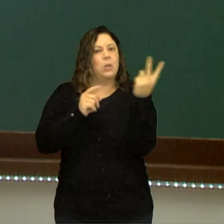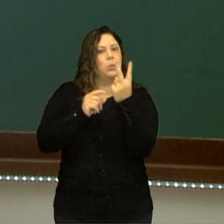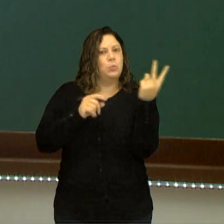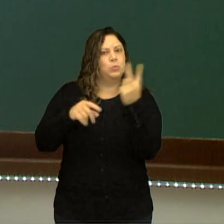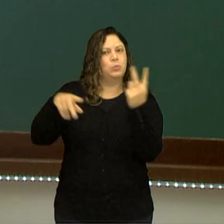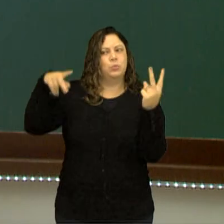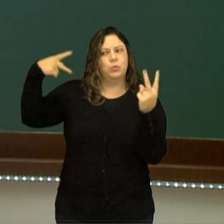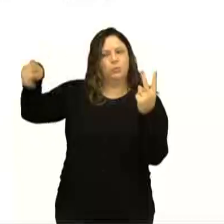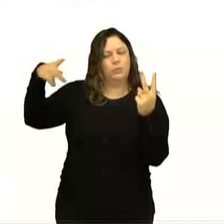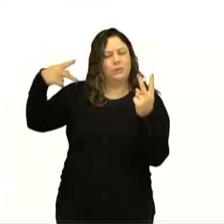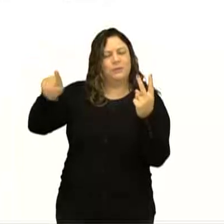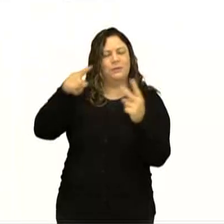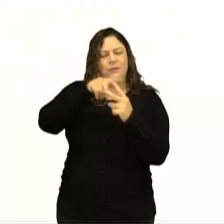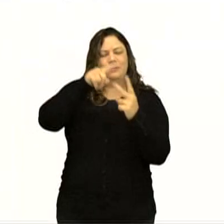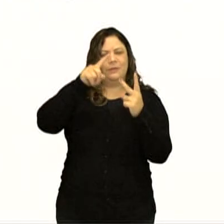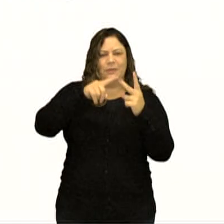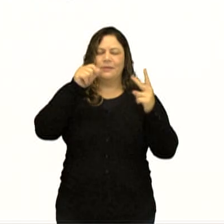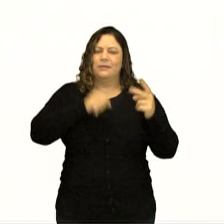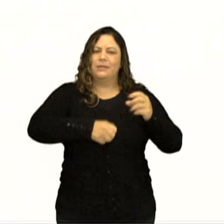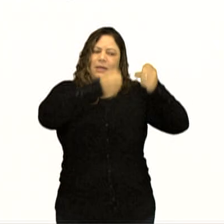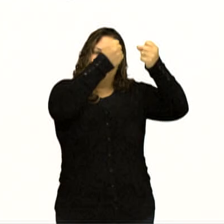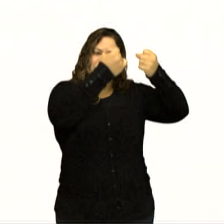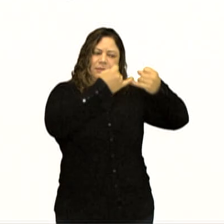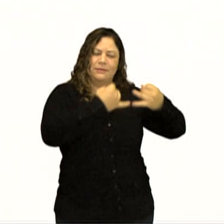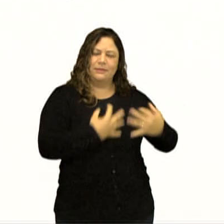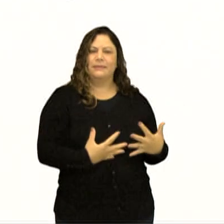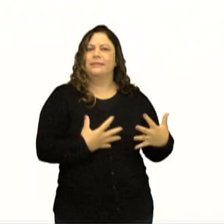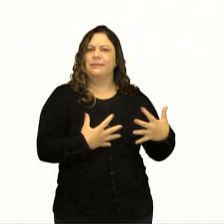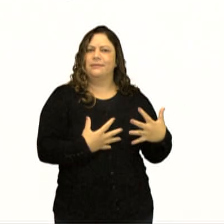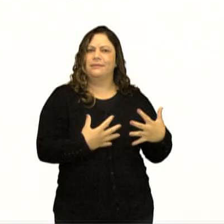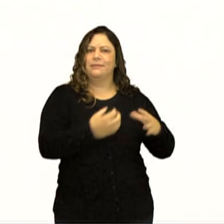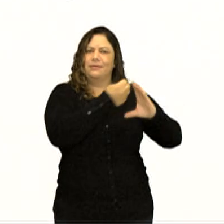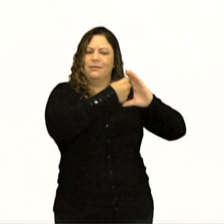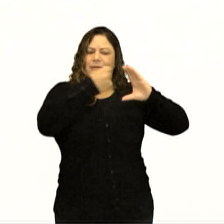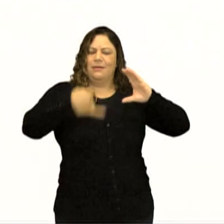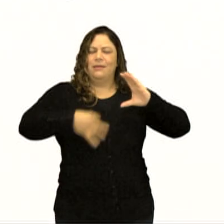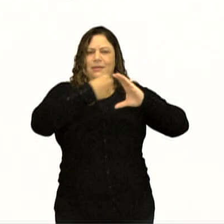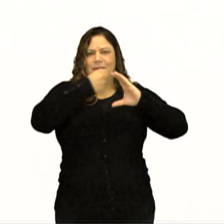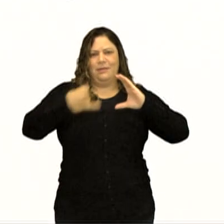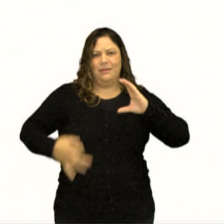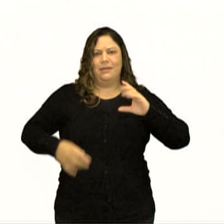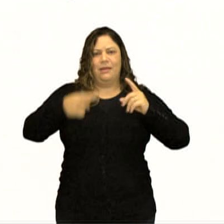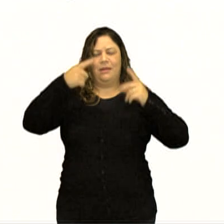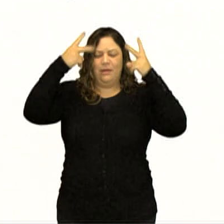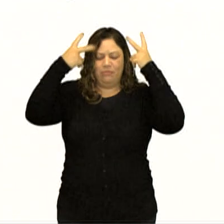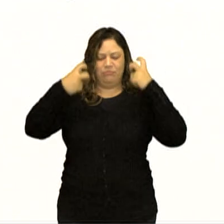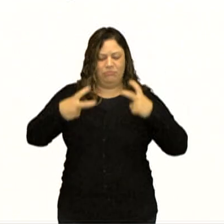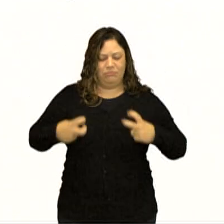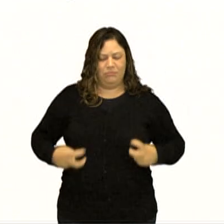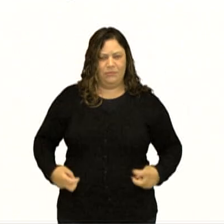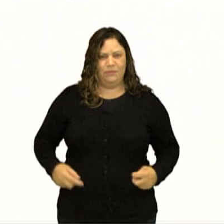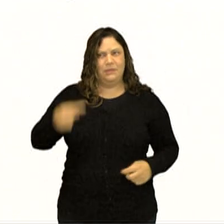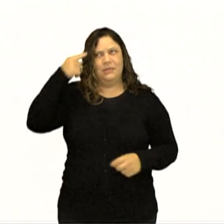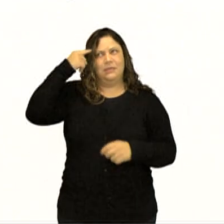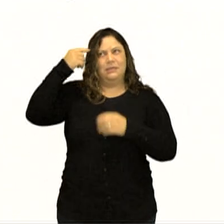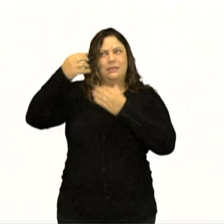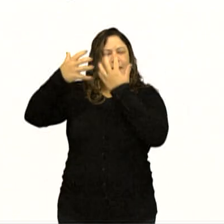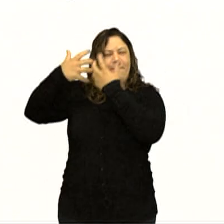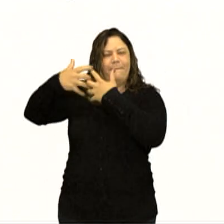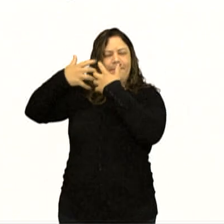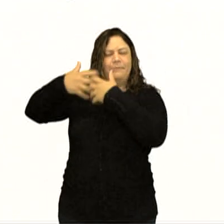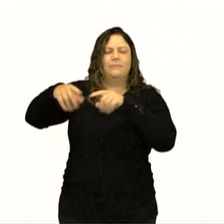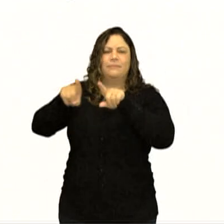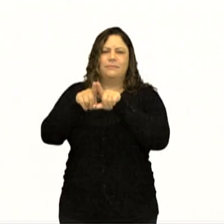características físicas e psicológicas. Além disso, crie e descreva o espaço e tempo onde eles estão